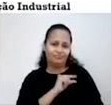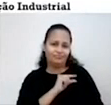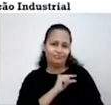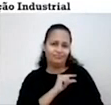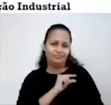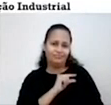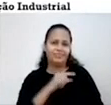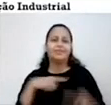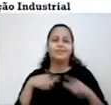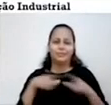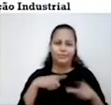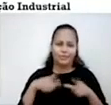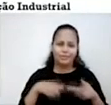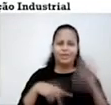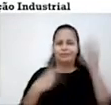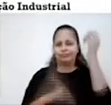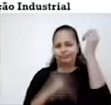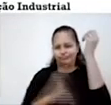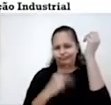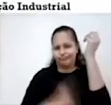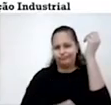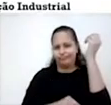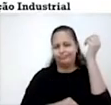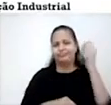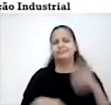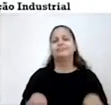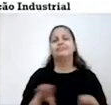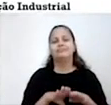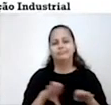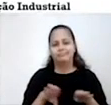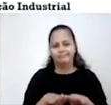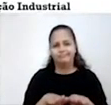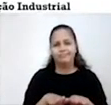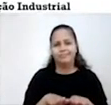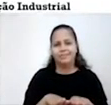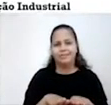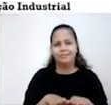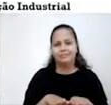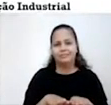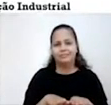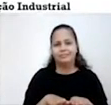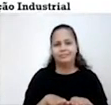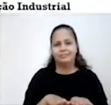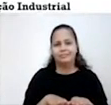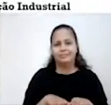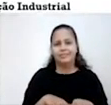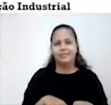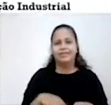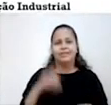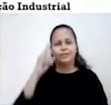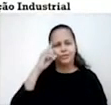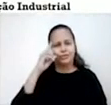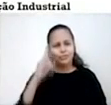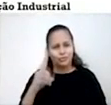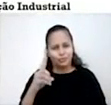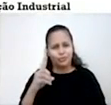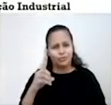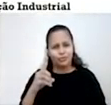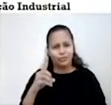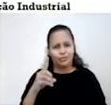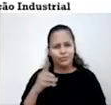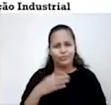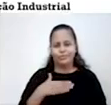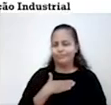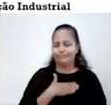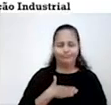e os operários recebiam multas e castigos corporais, né? Punições corporais, caso desagradassem aos donos